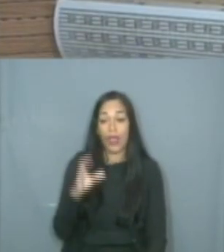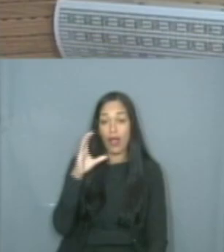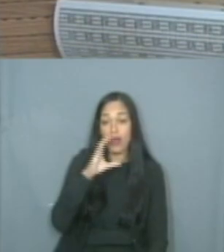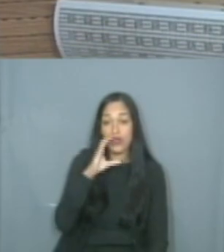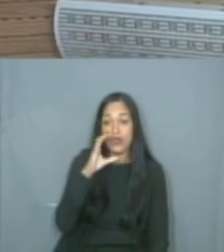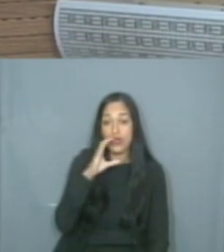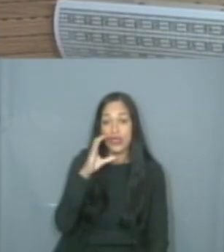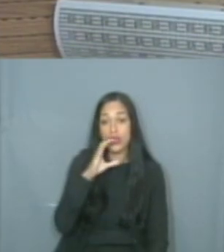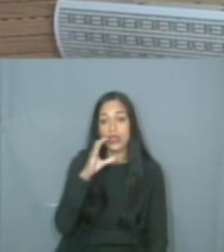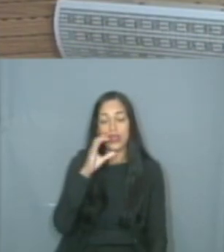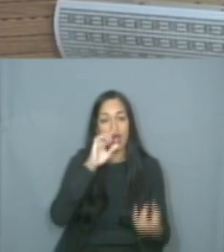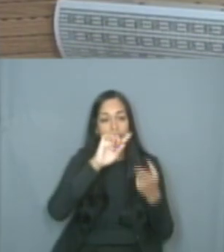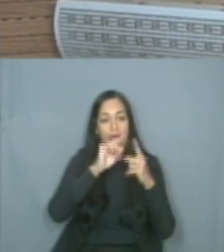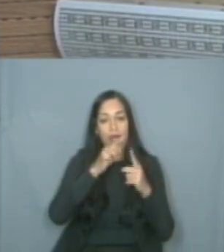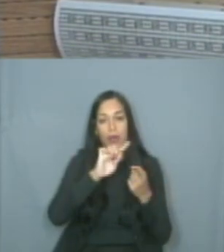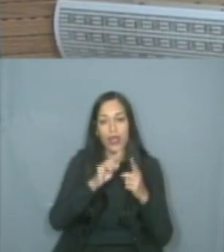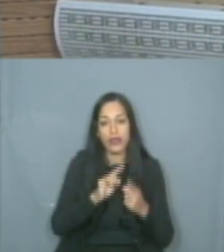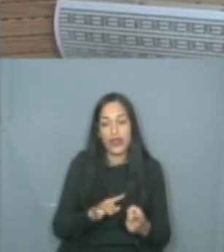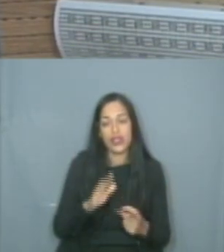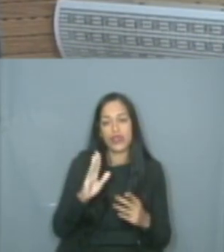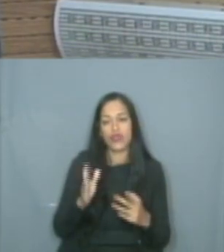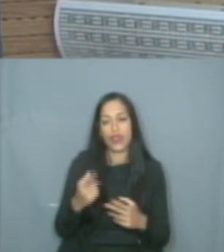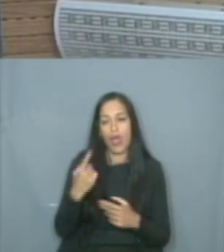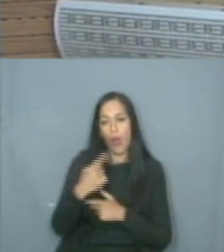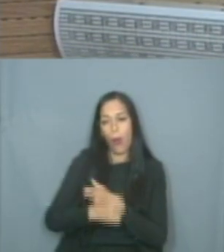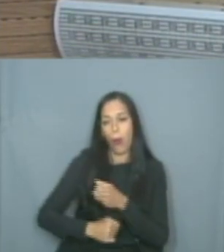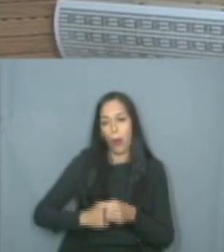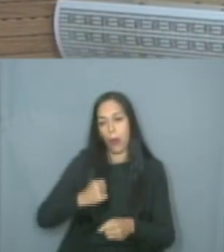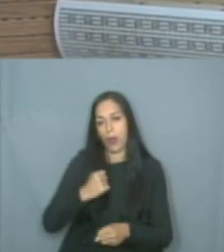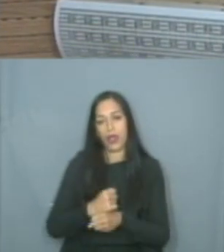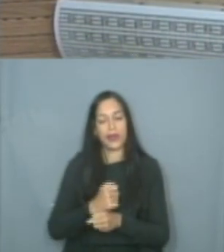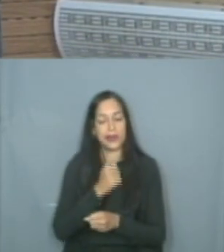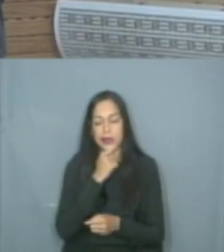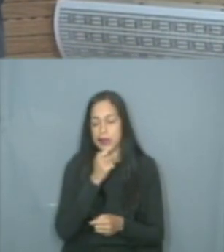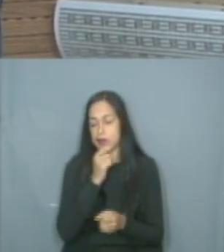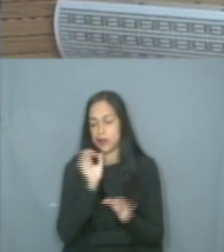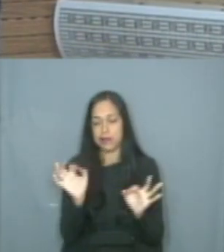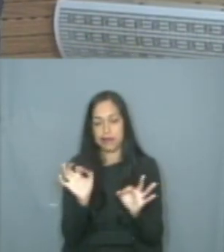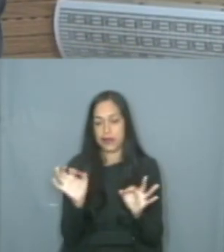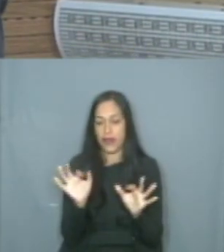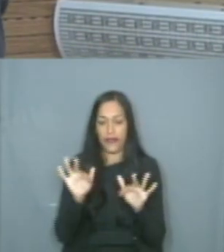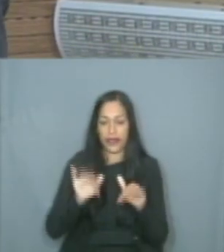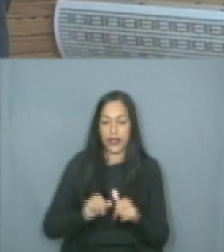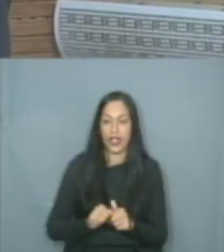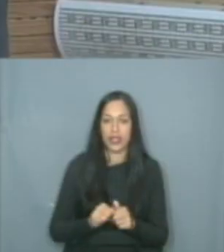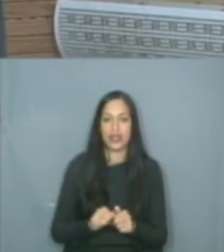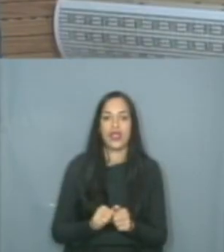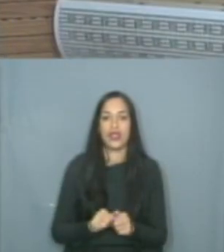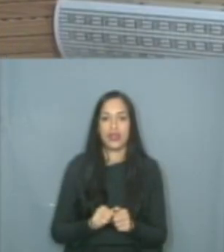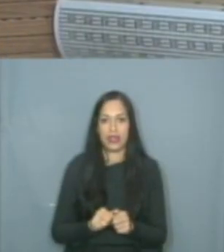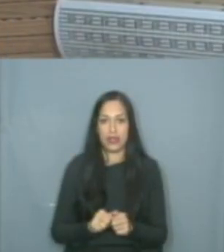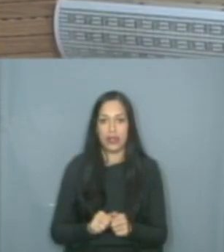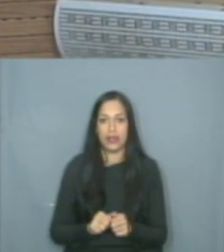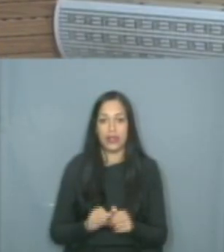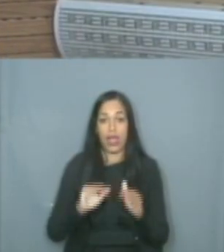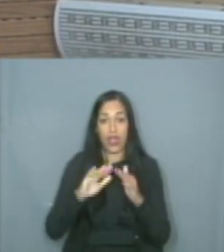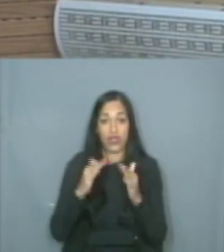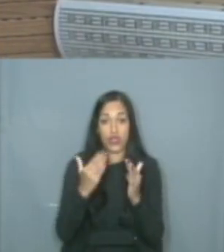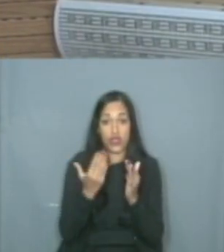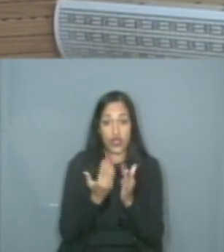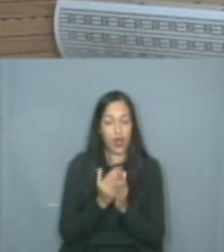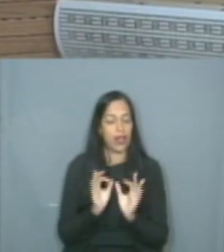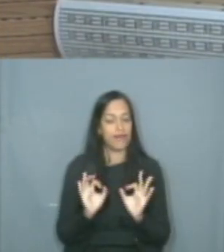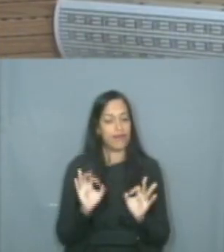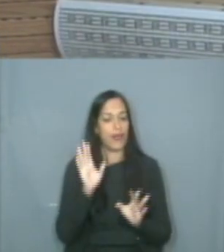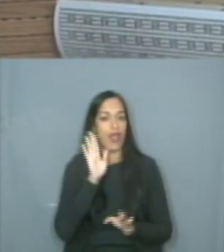a requalificação que dura mais de um ano e ainda não foi concluída. O primeiro andar já foi concluído, a escola está ficando